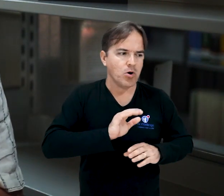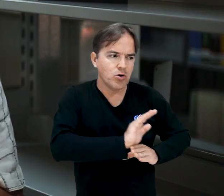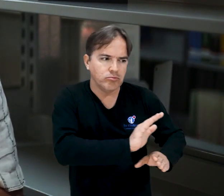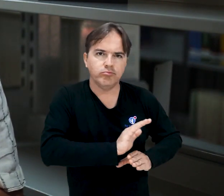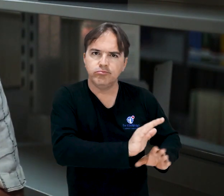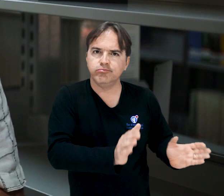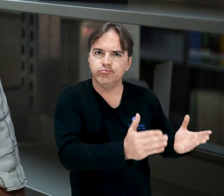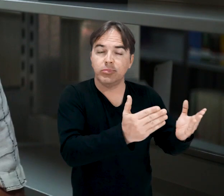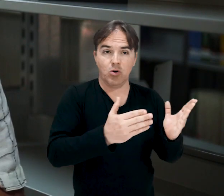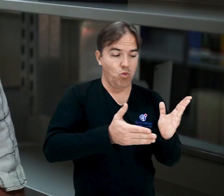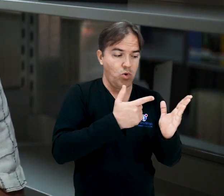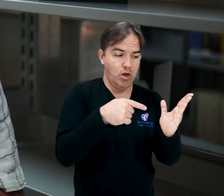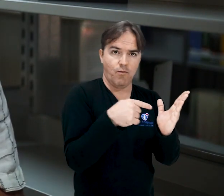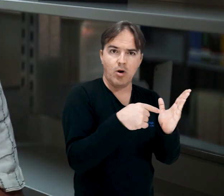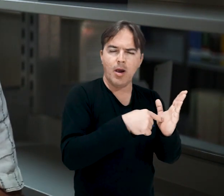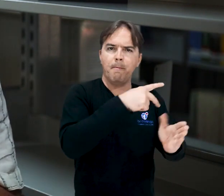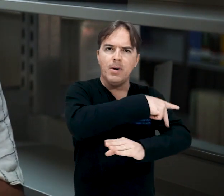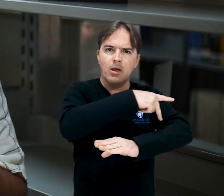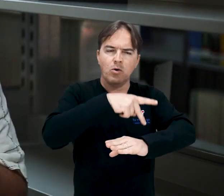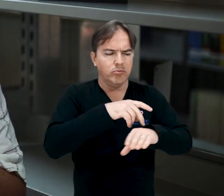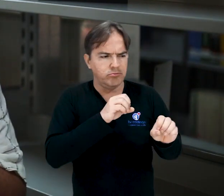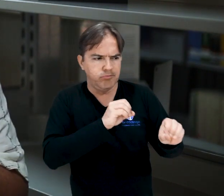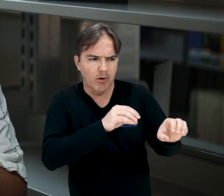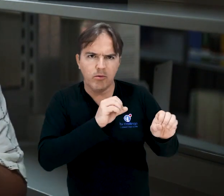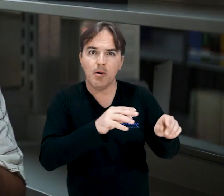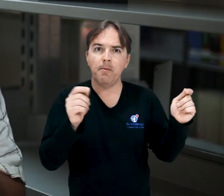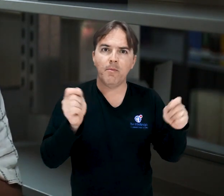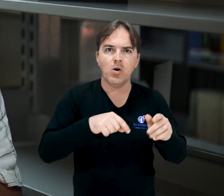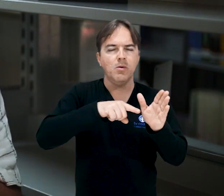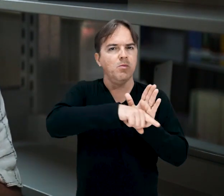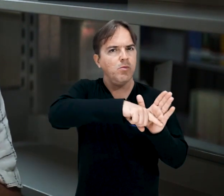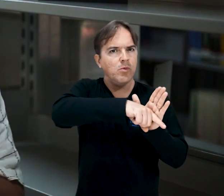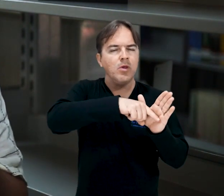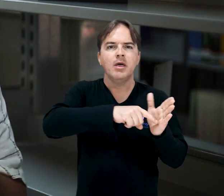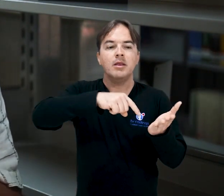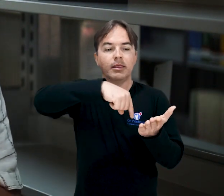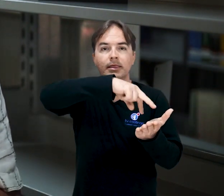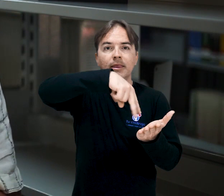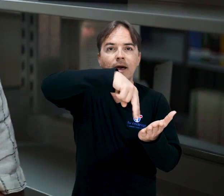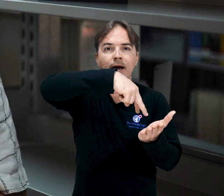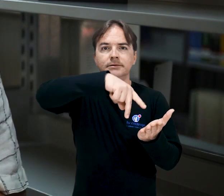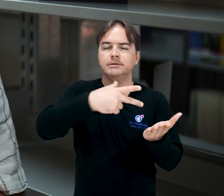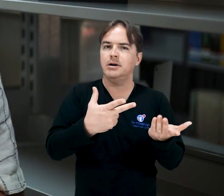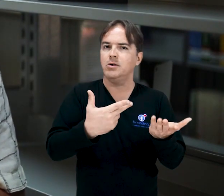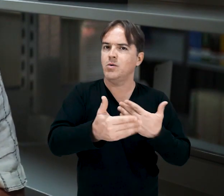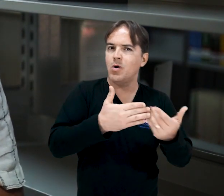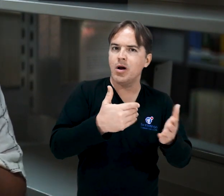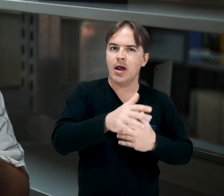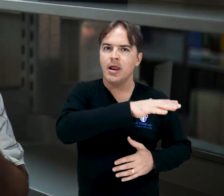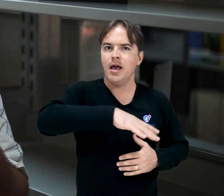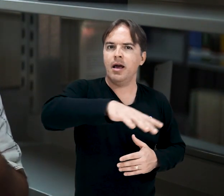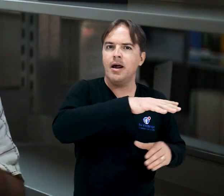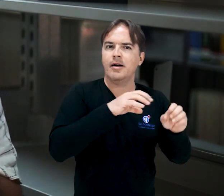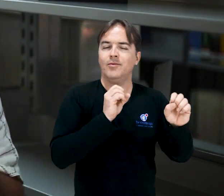ele é pedagógico, educativo, porque faz a pesquisa em cima da dança e o campo educacional, né? De